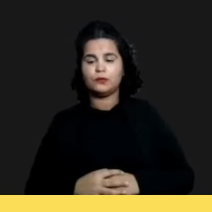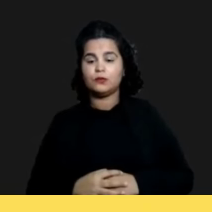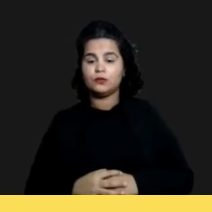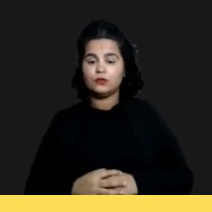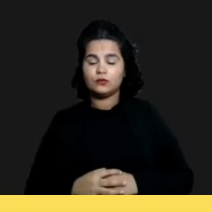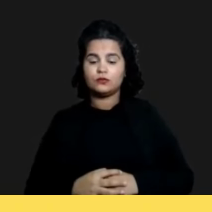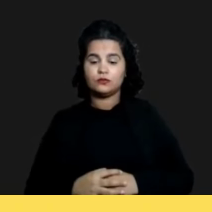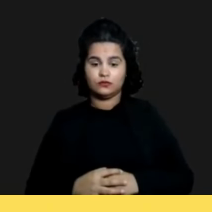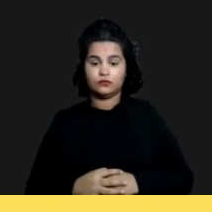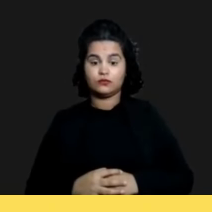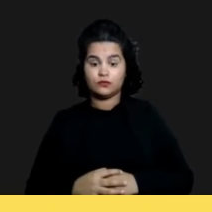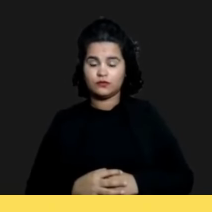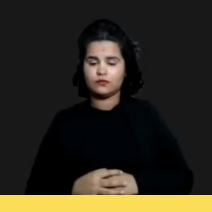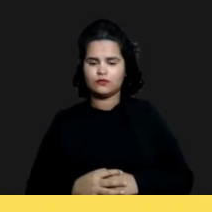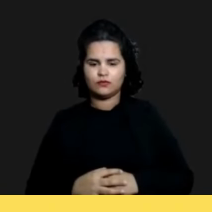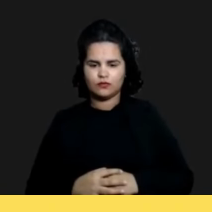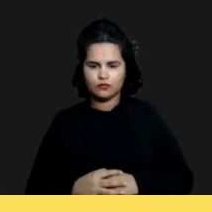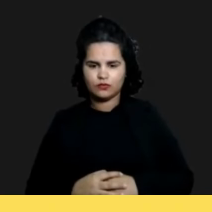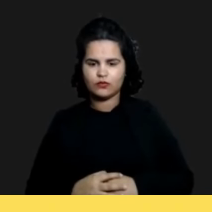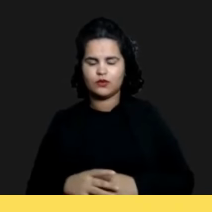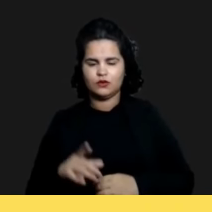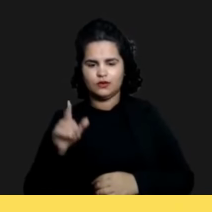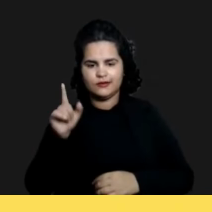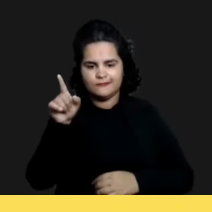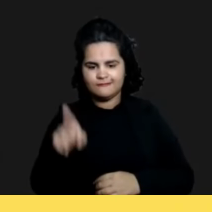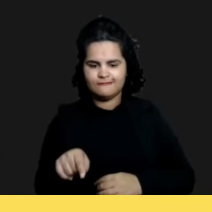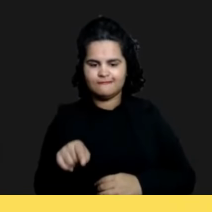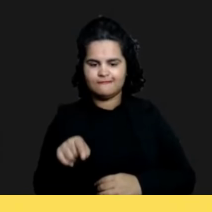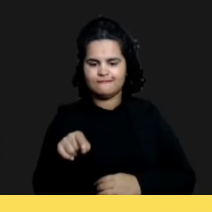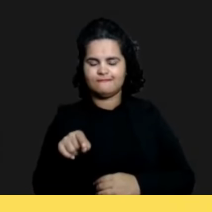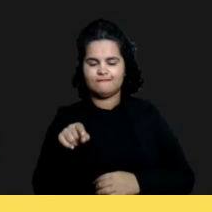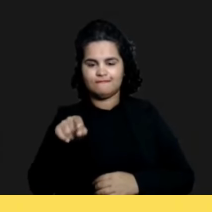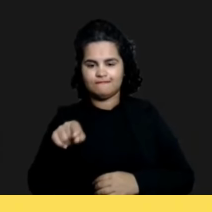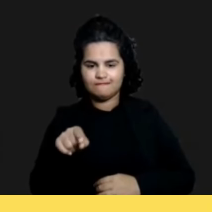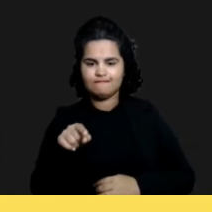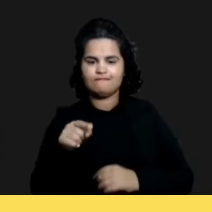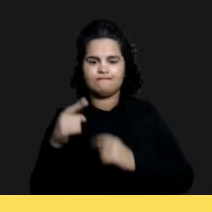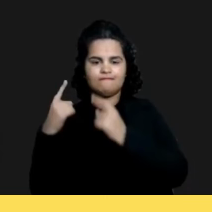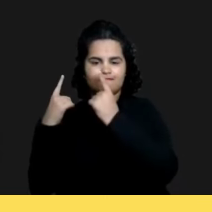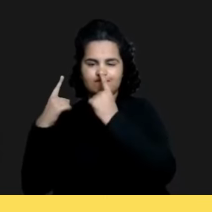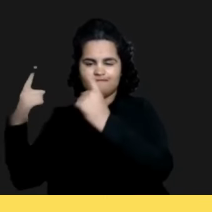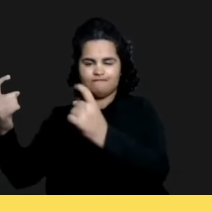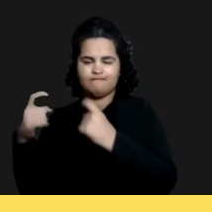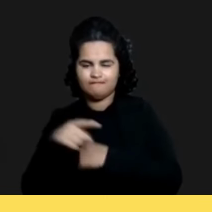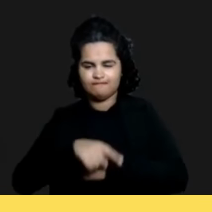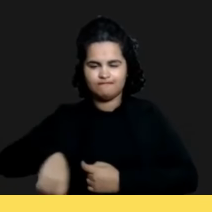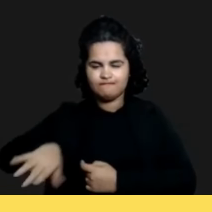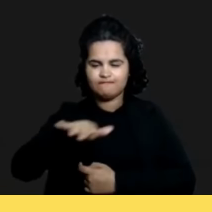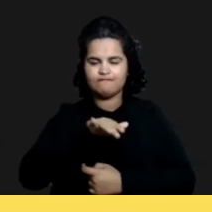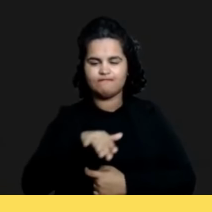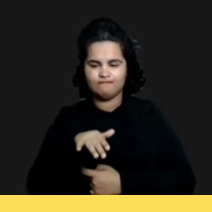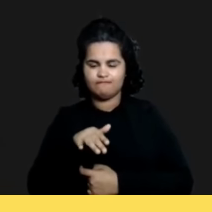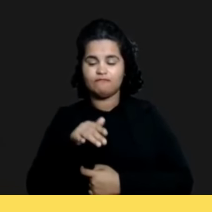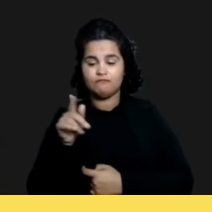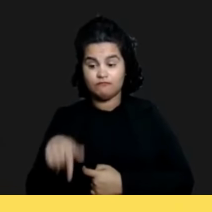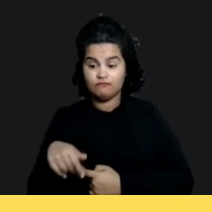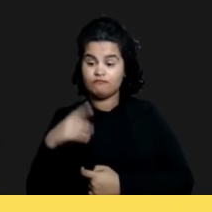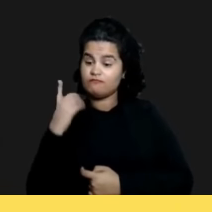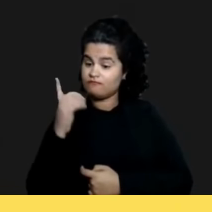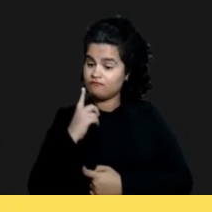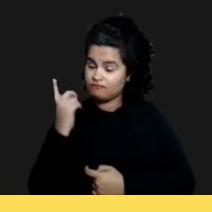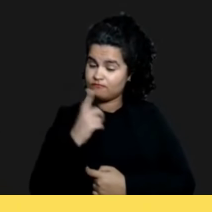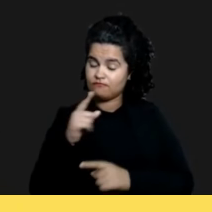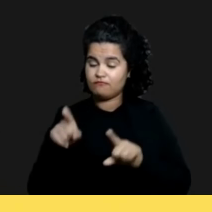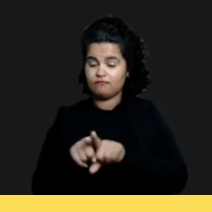a destruição e a intolerância. Devemos, enquanto parlamentares